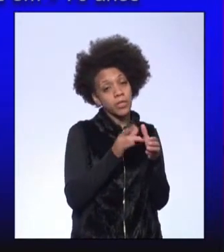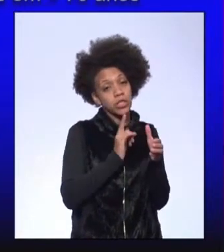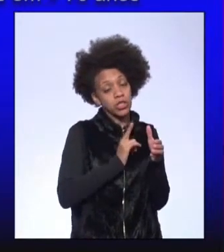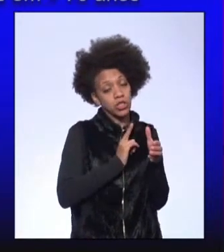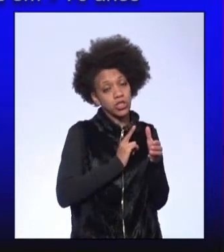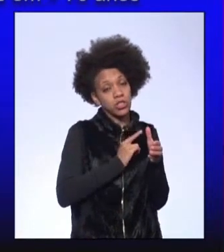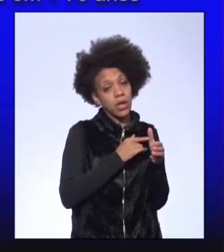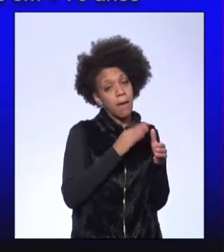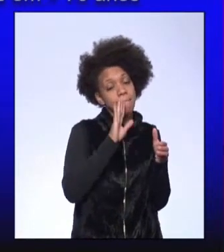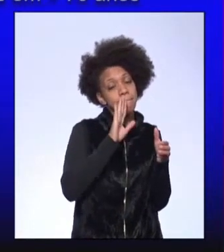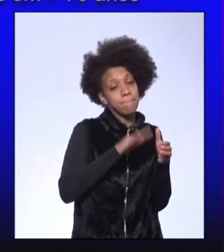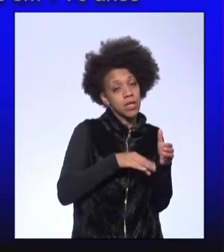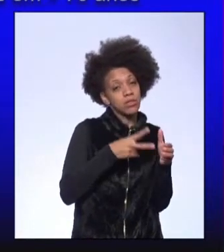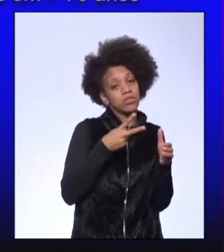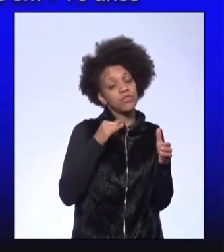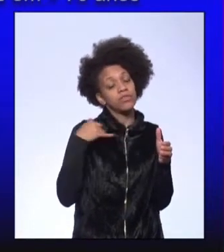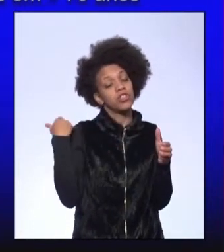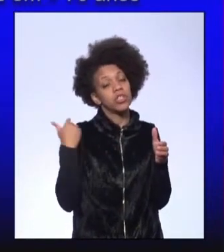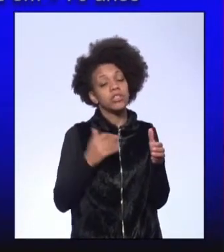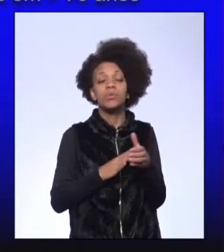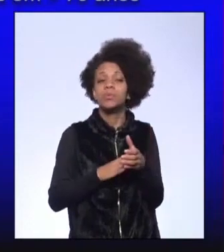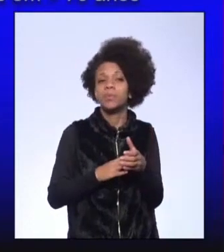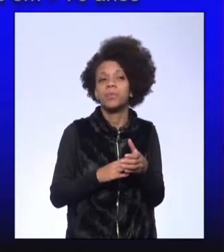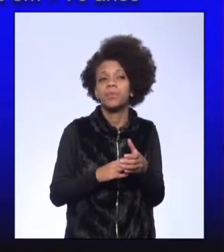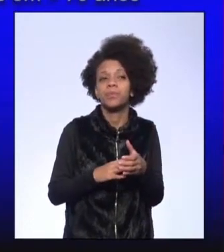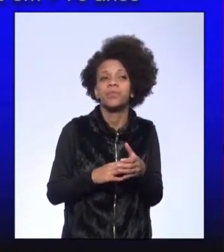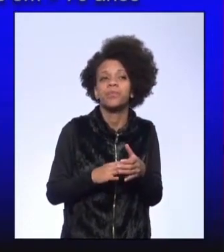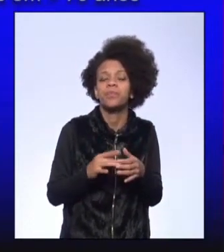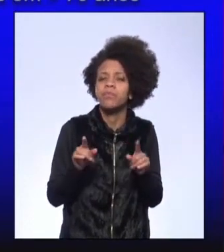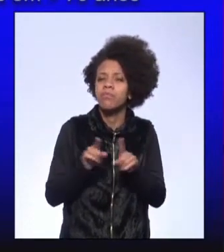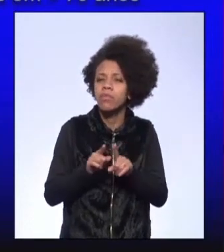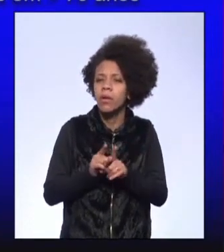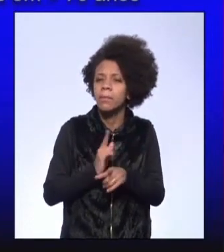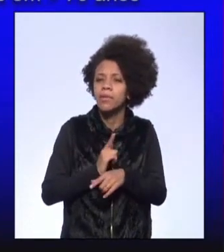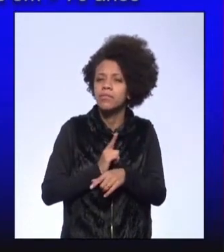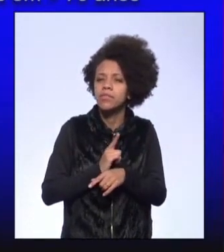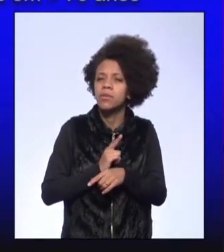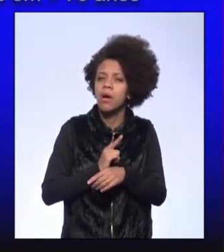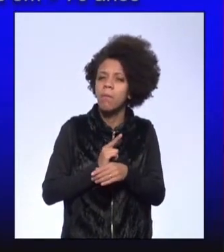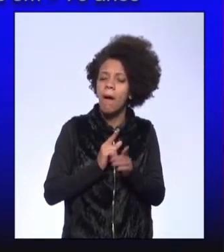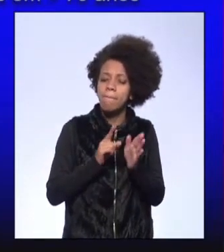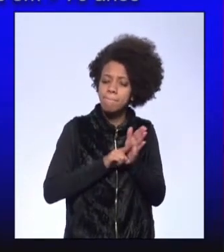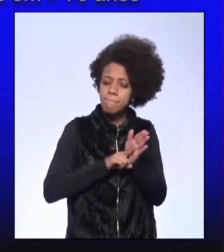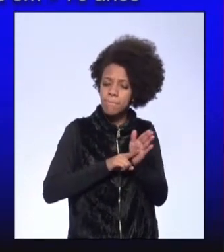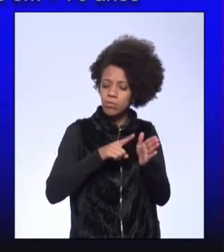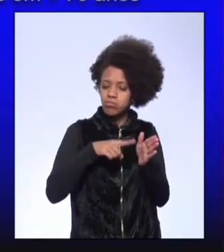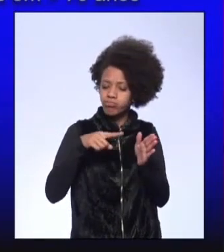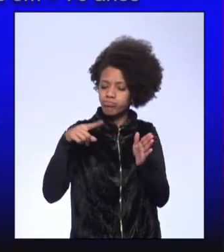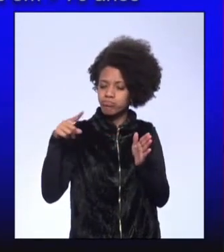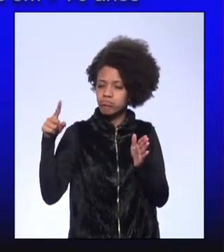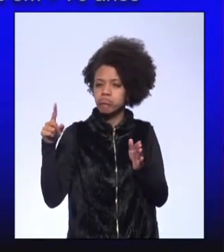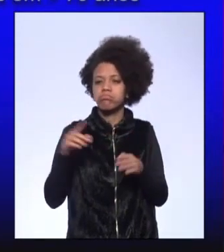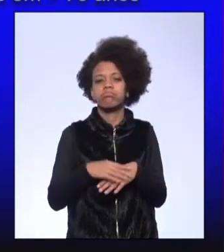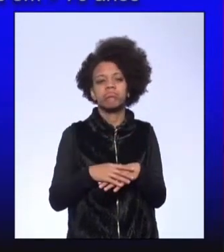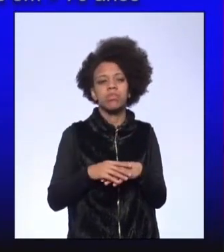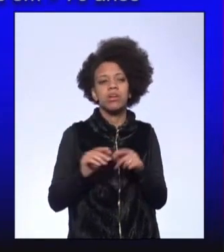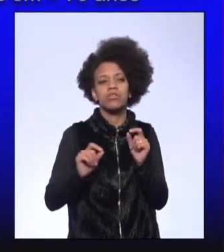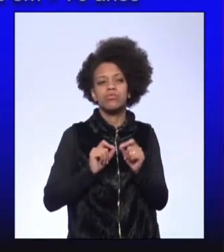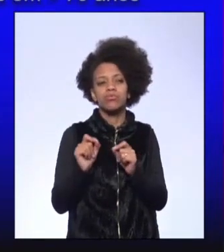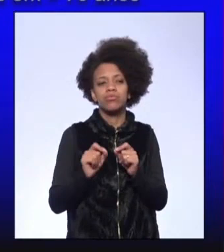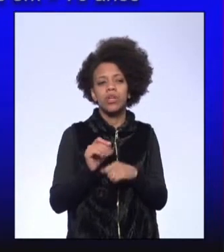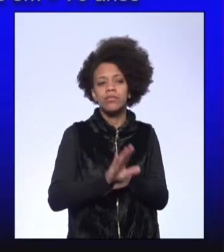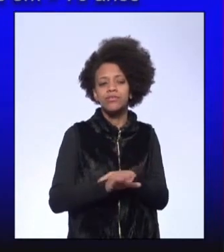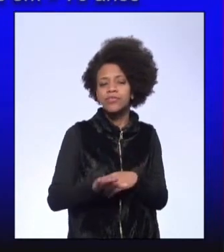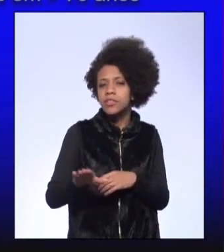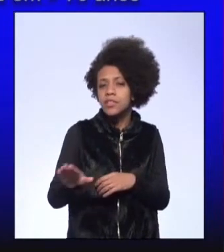tinham menos de 20 anos, a gente teve uma proporção muito maior de